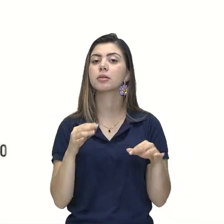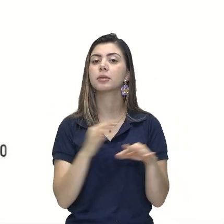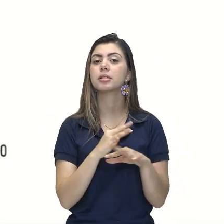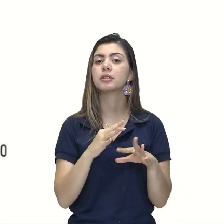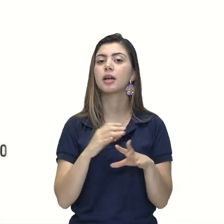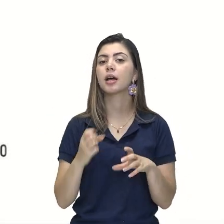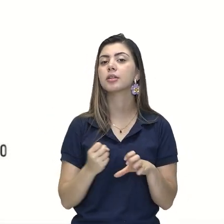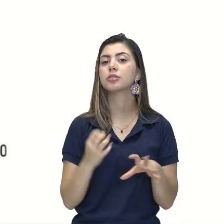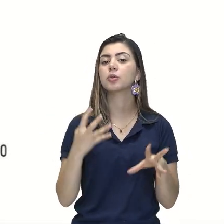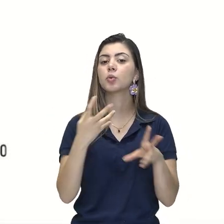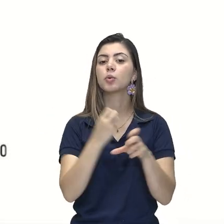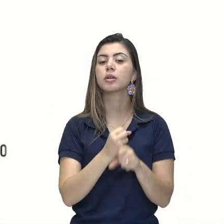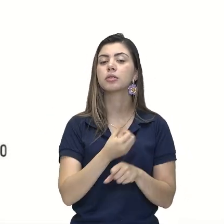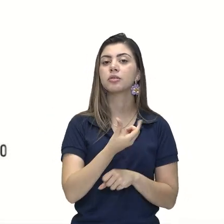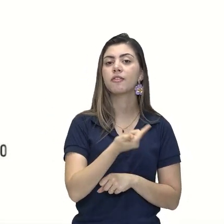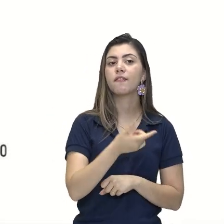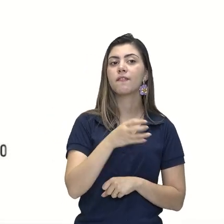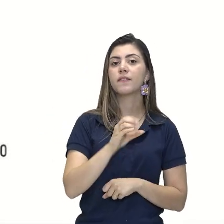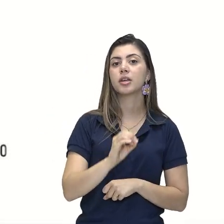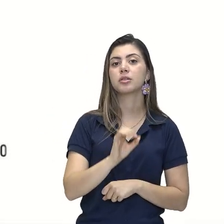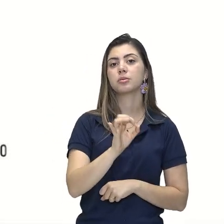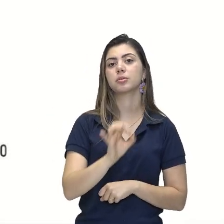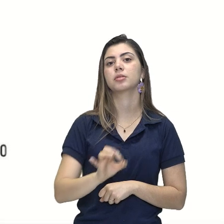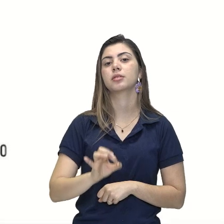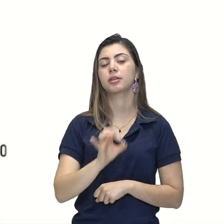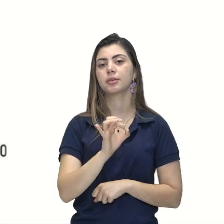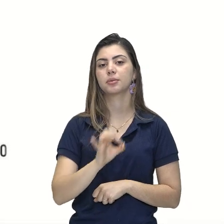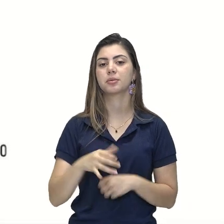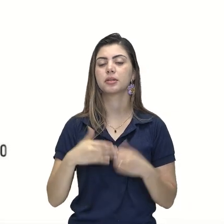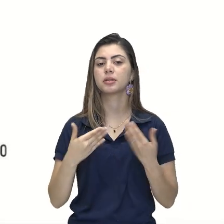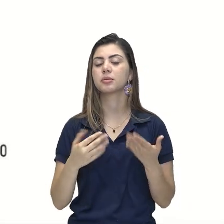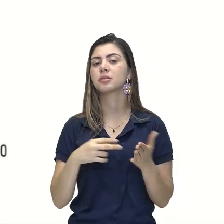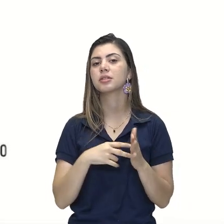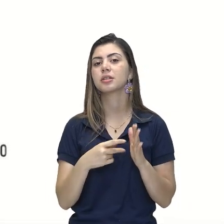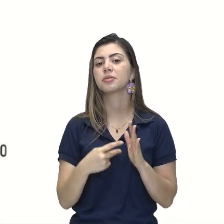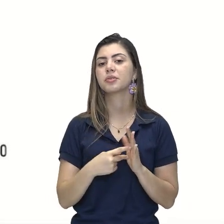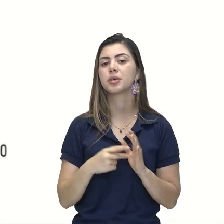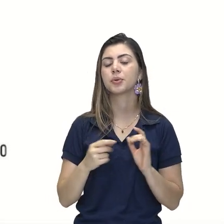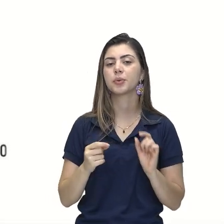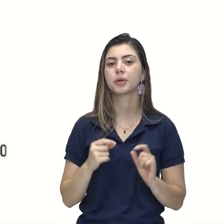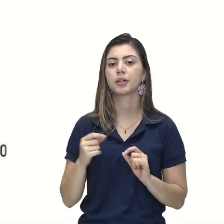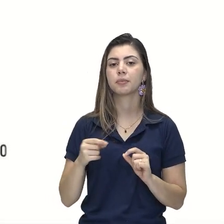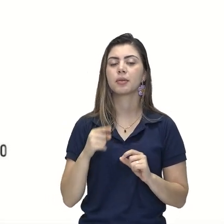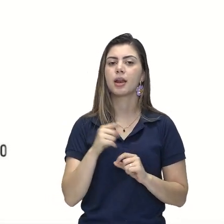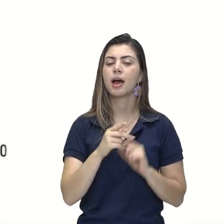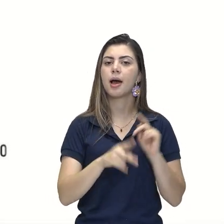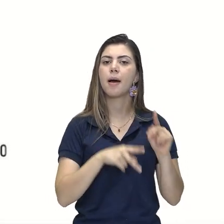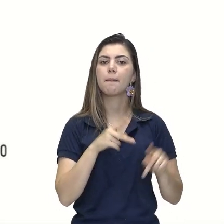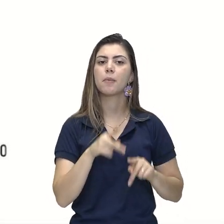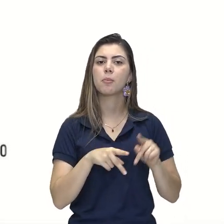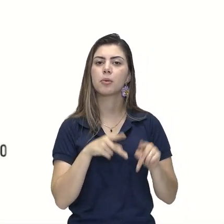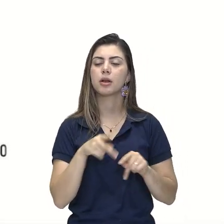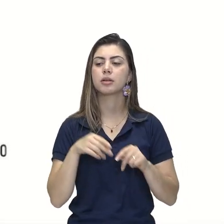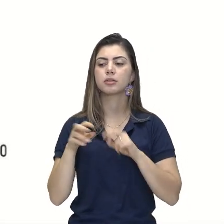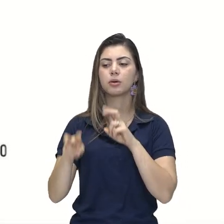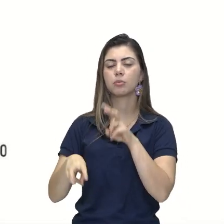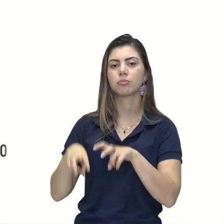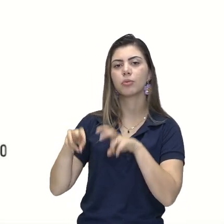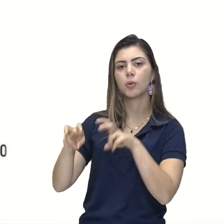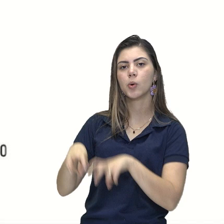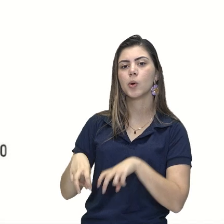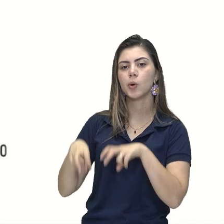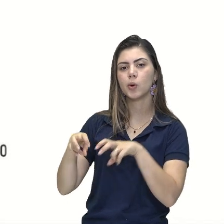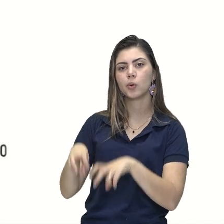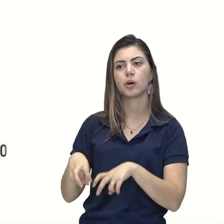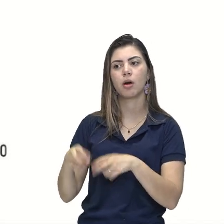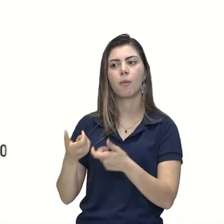até 20%. Ou seja, isso quer dizer que a população rural nesses países ela ainda